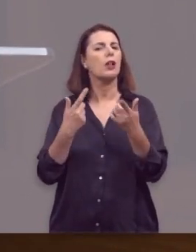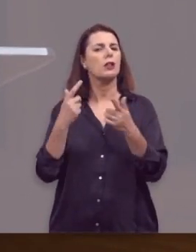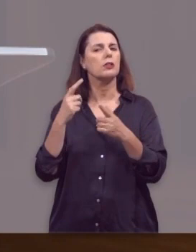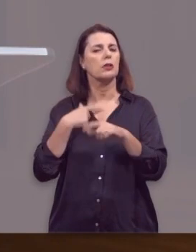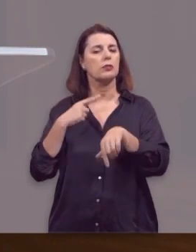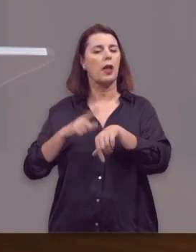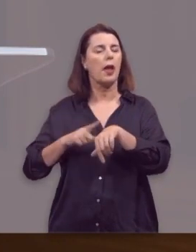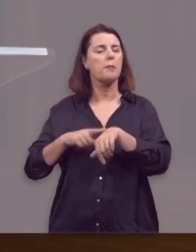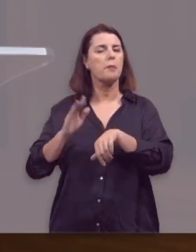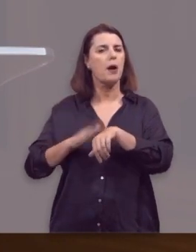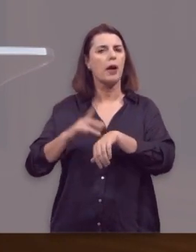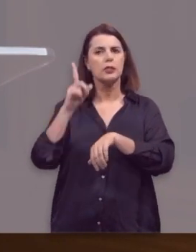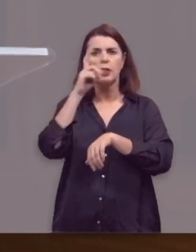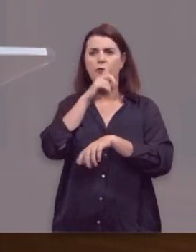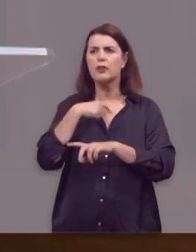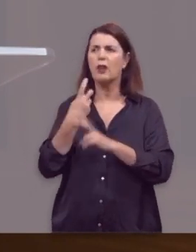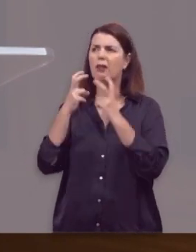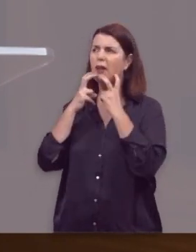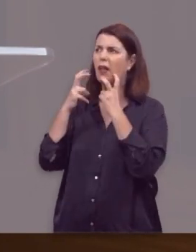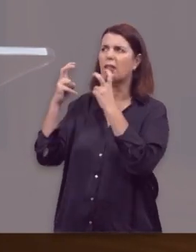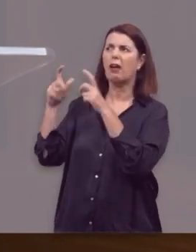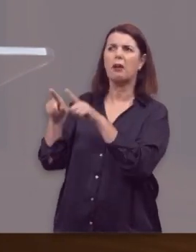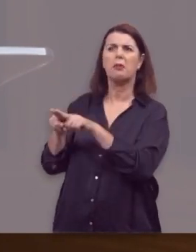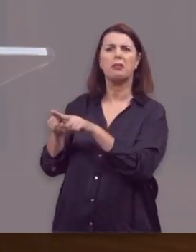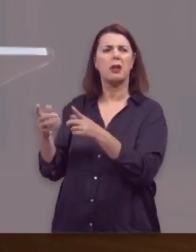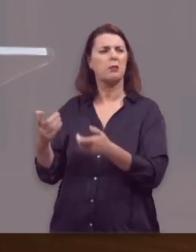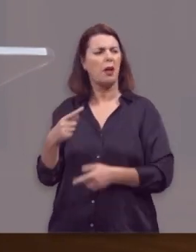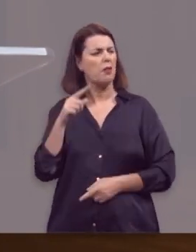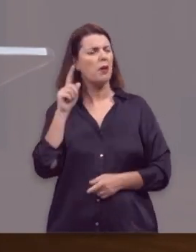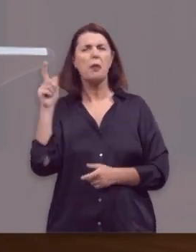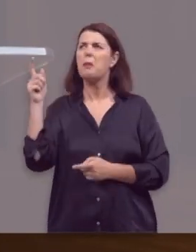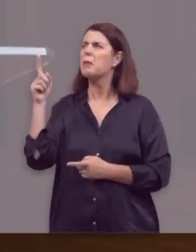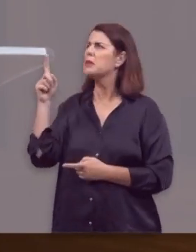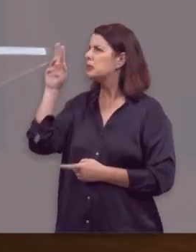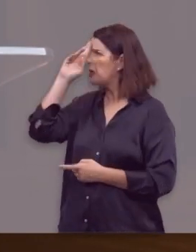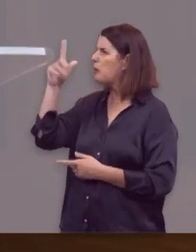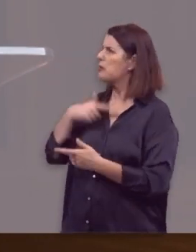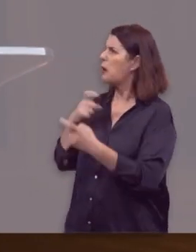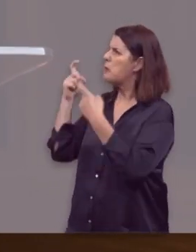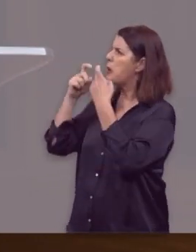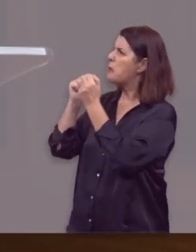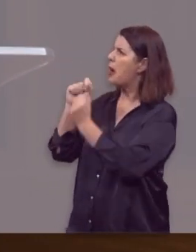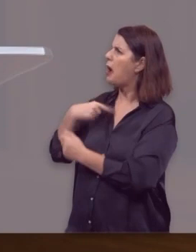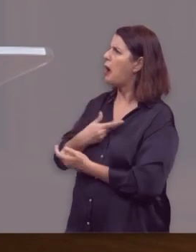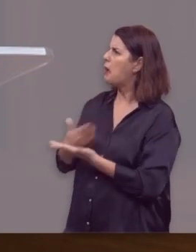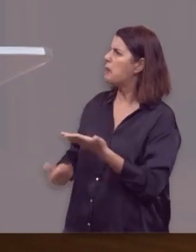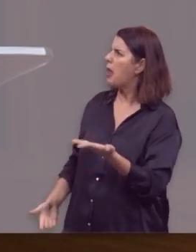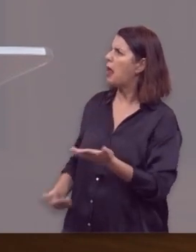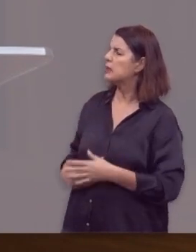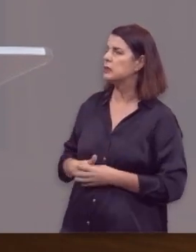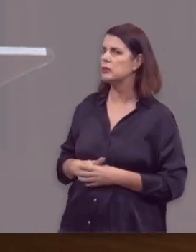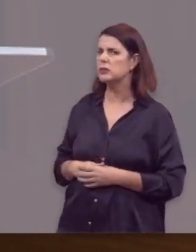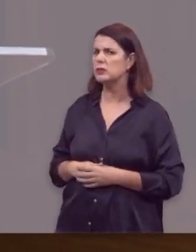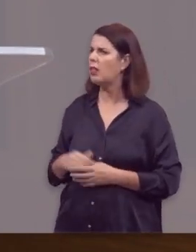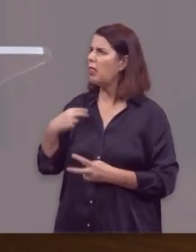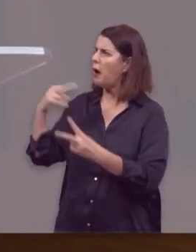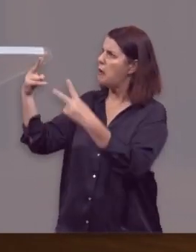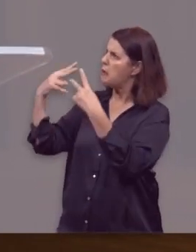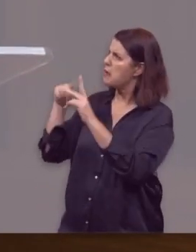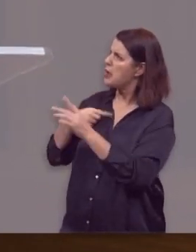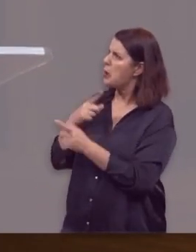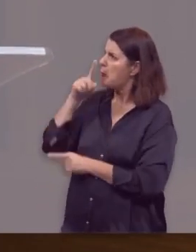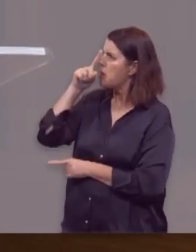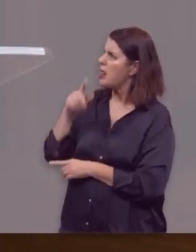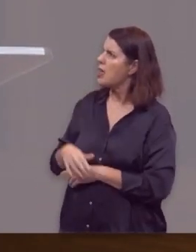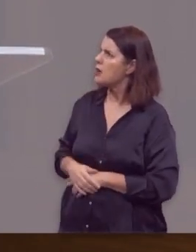escuras da alma, nós já gritamos também: não te importa, Senhor, que pereçamos? Não estáis vendo o nosso